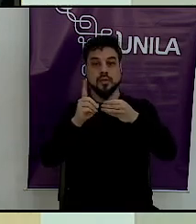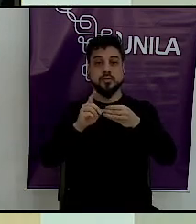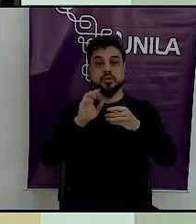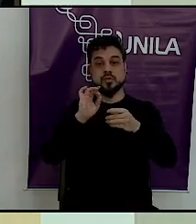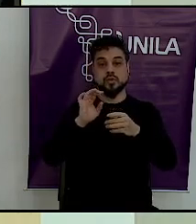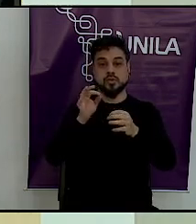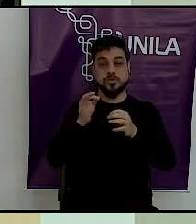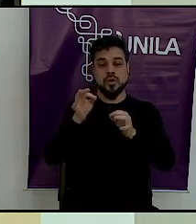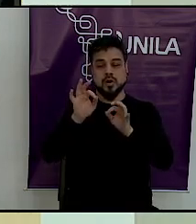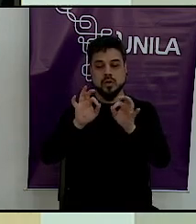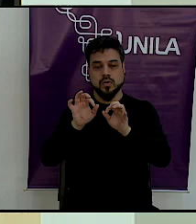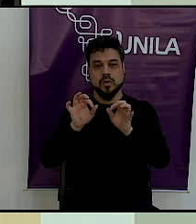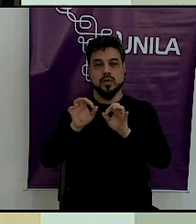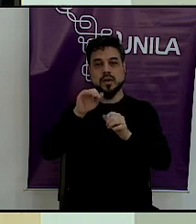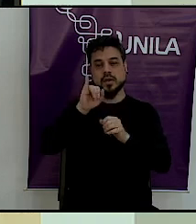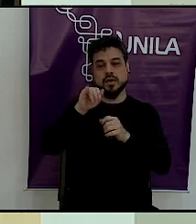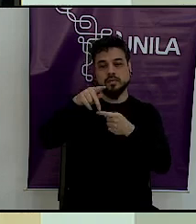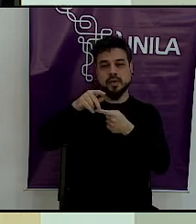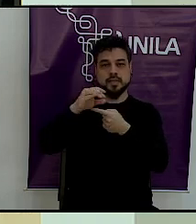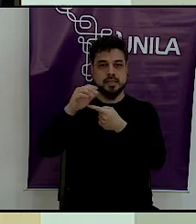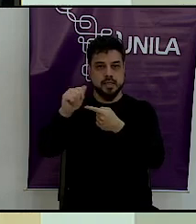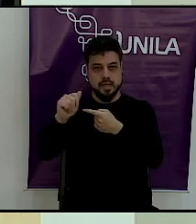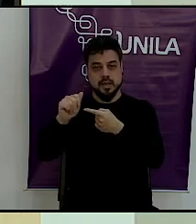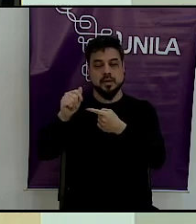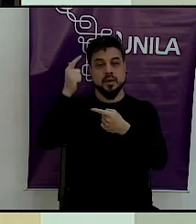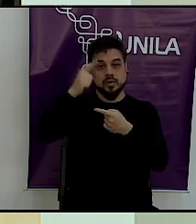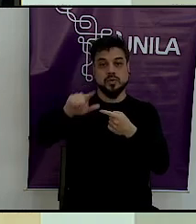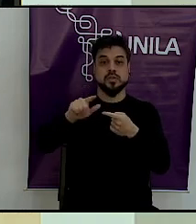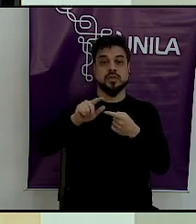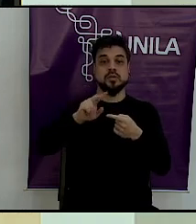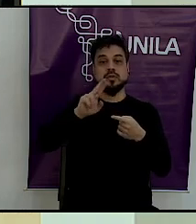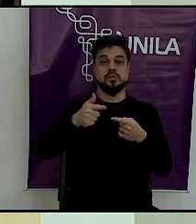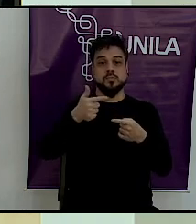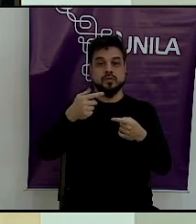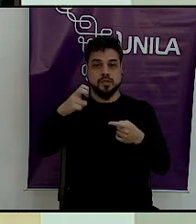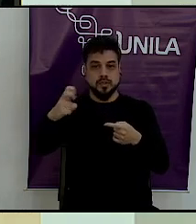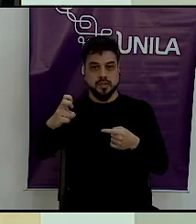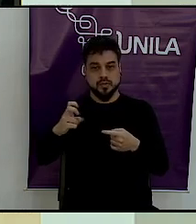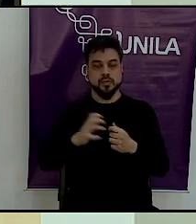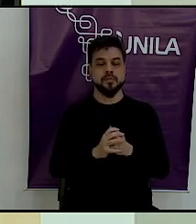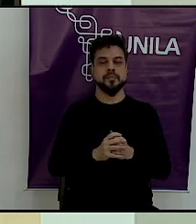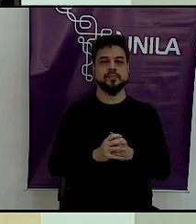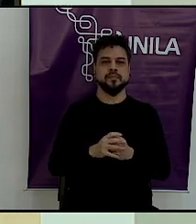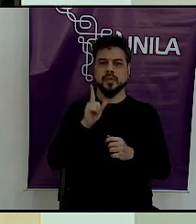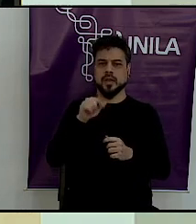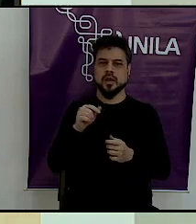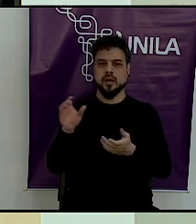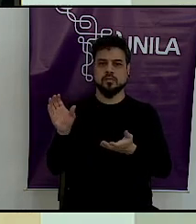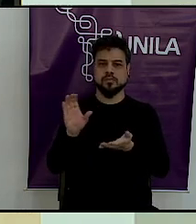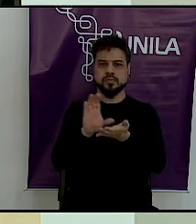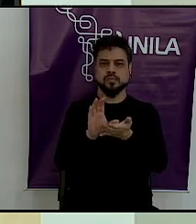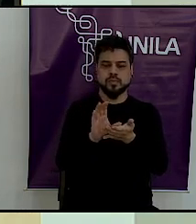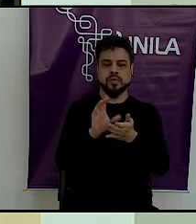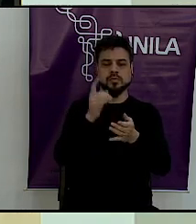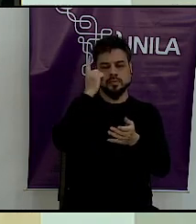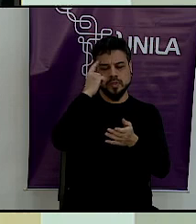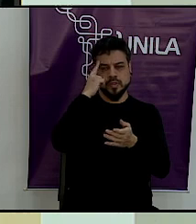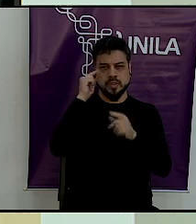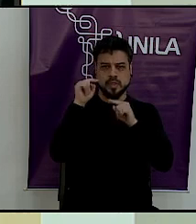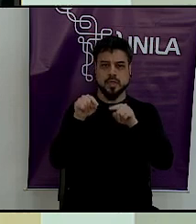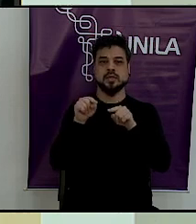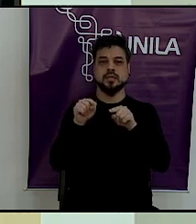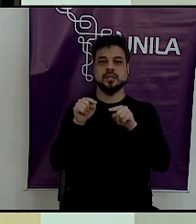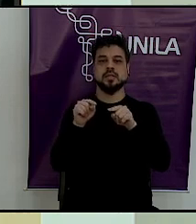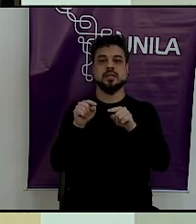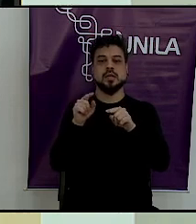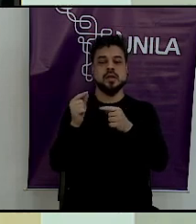IPCA para começar a trabalhar para 2025. Então é o orçamento que a gente está trabalhando e esse orçamento que a gente